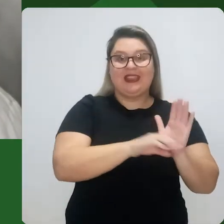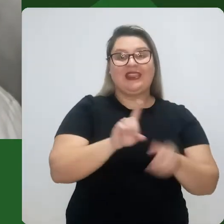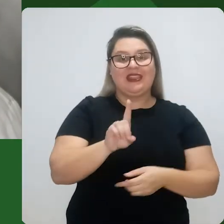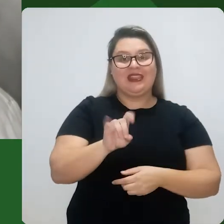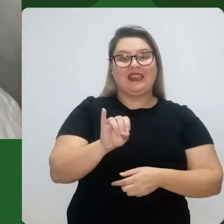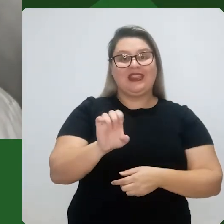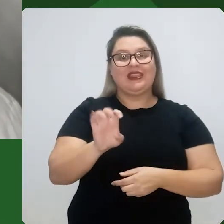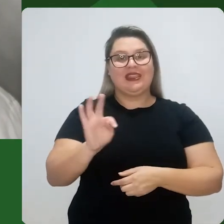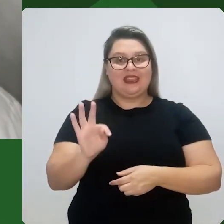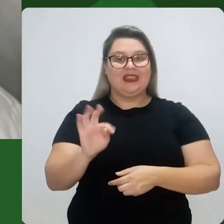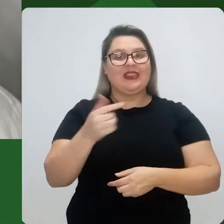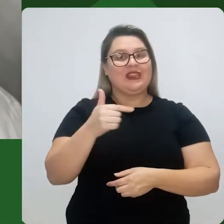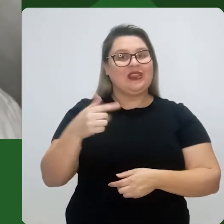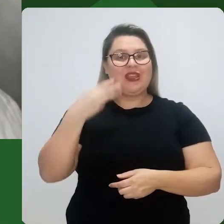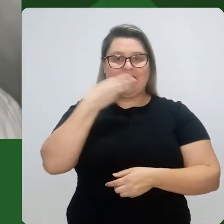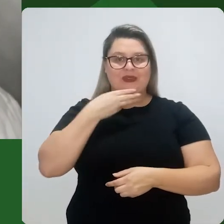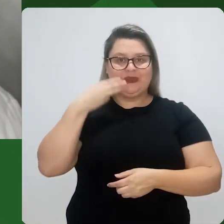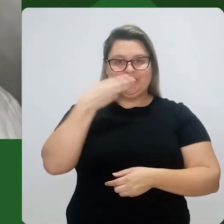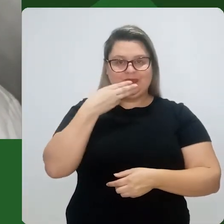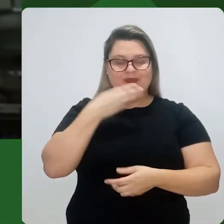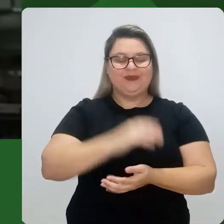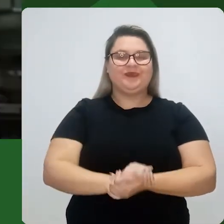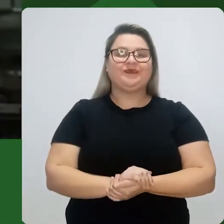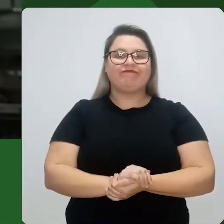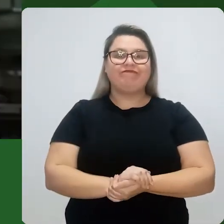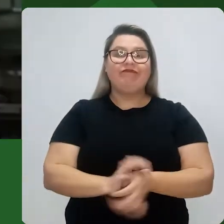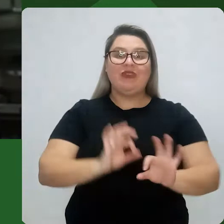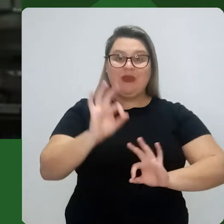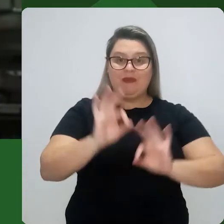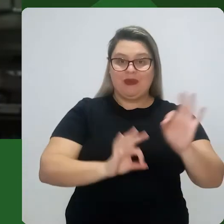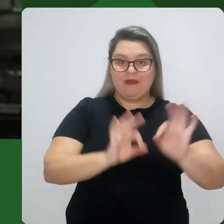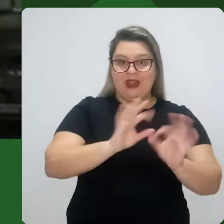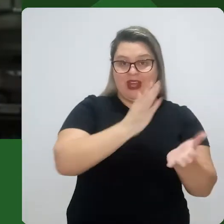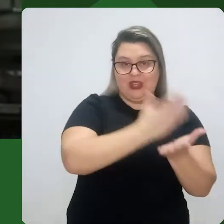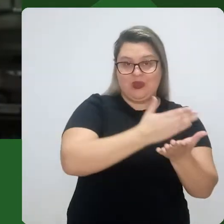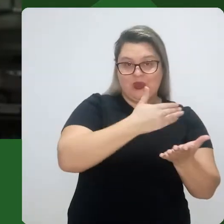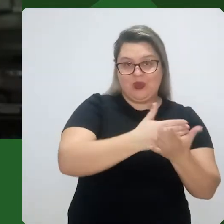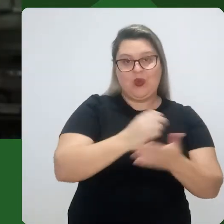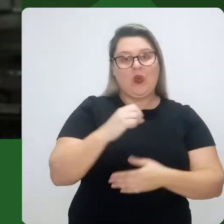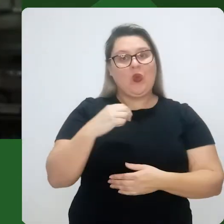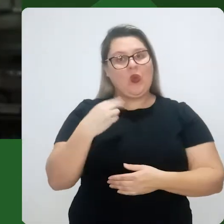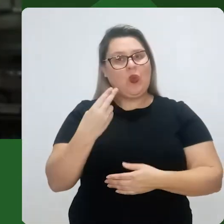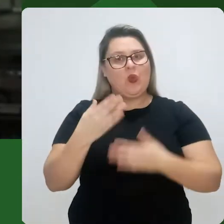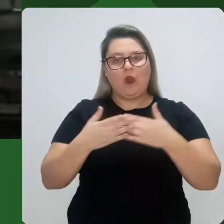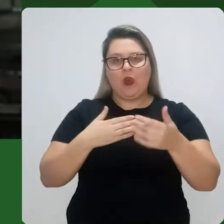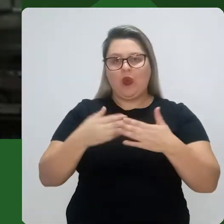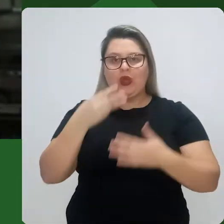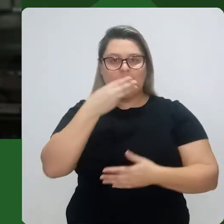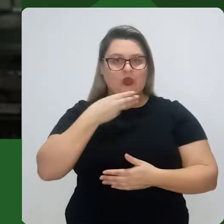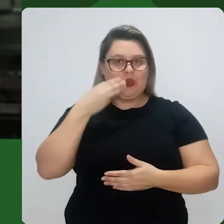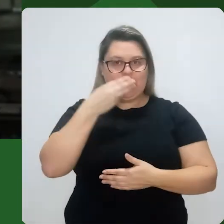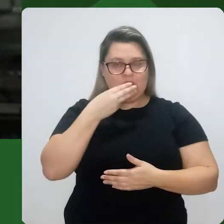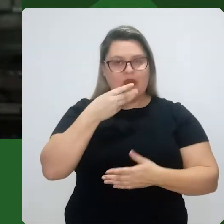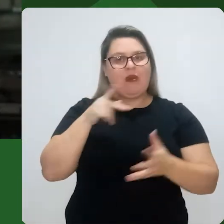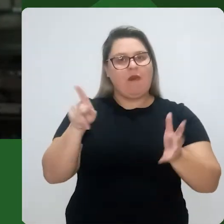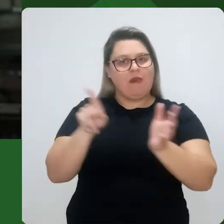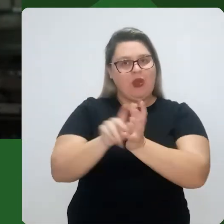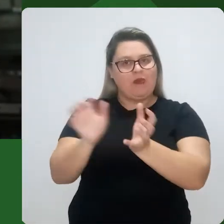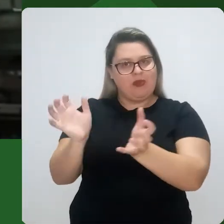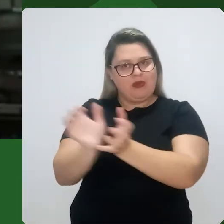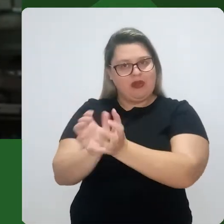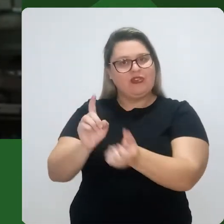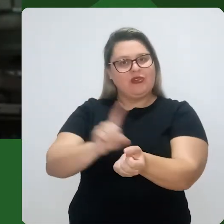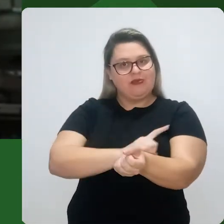receita diet sem açúcar. Ao prepararmos uma torta ou um doce qualquer para diabético,